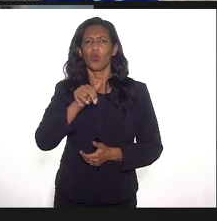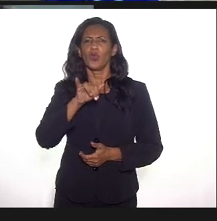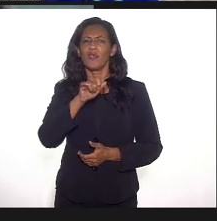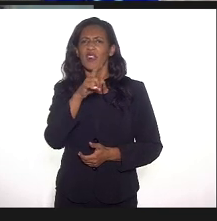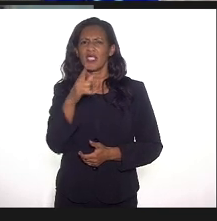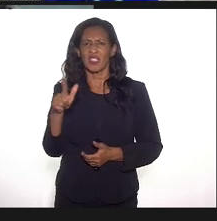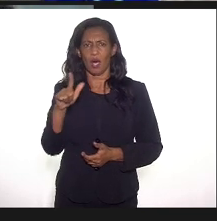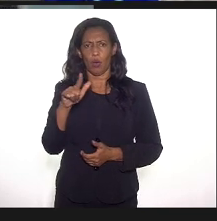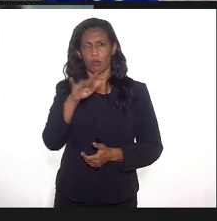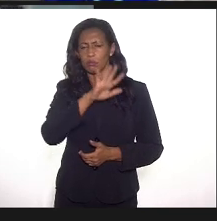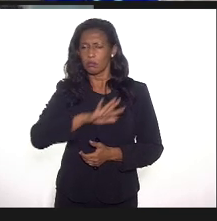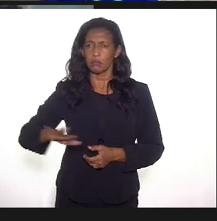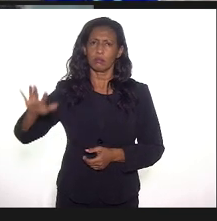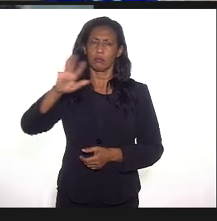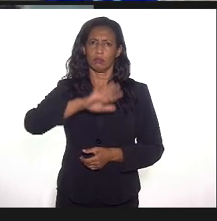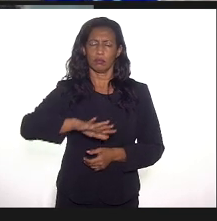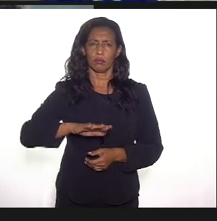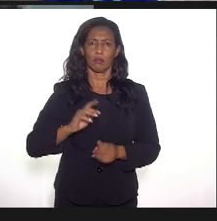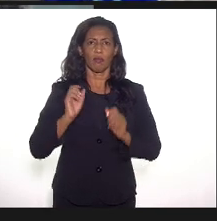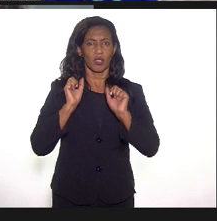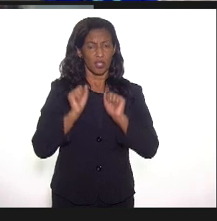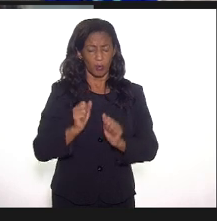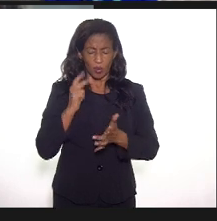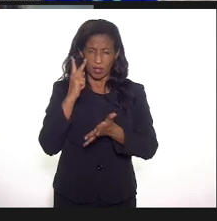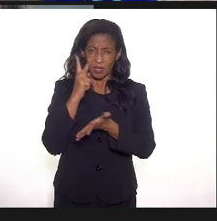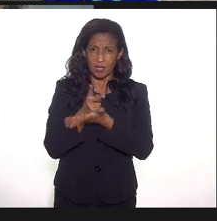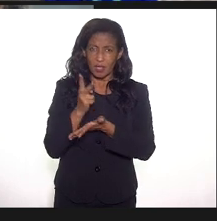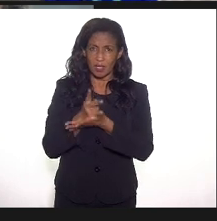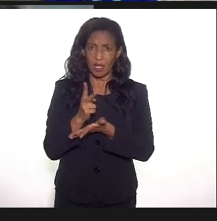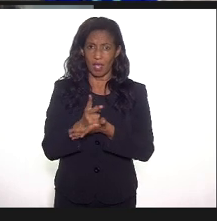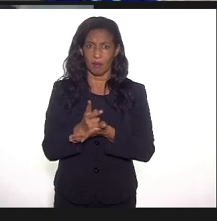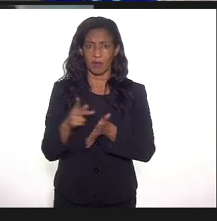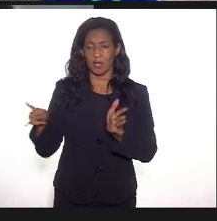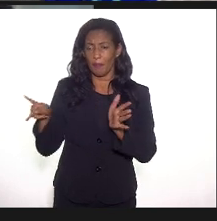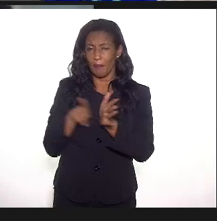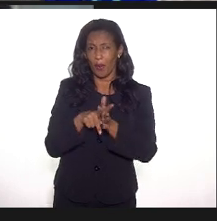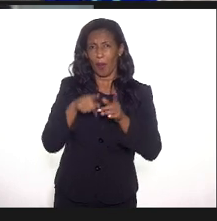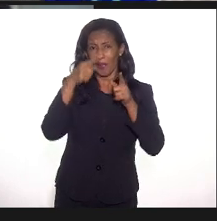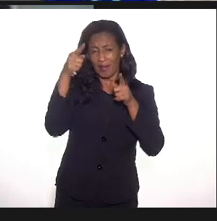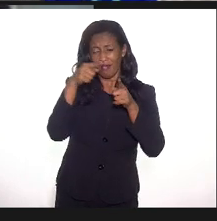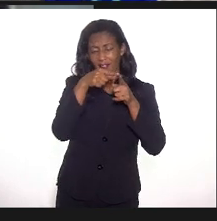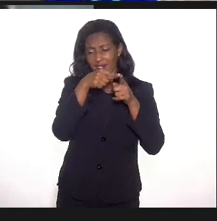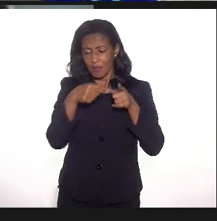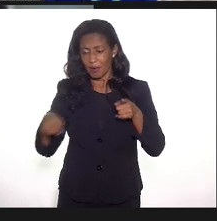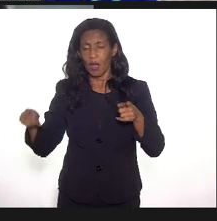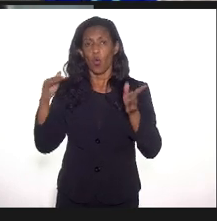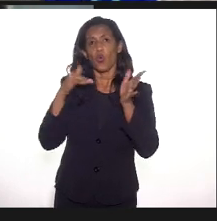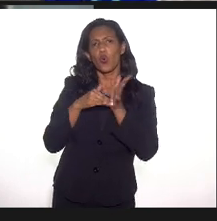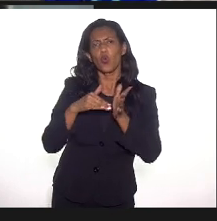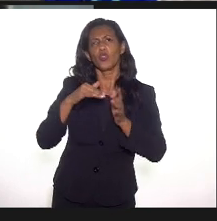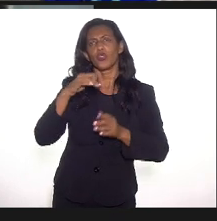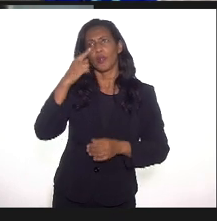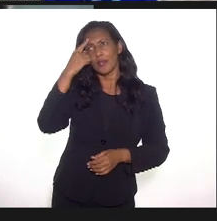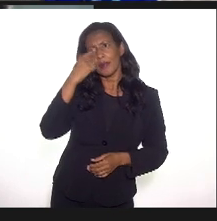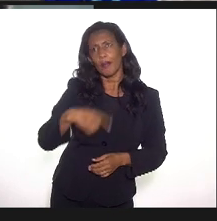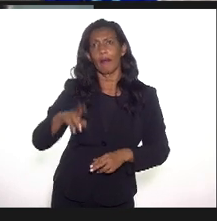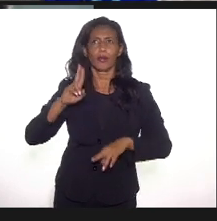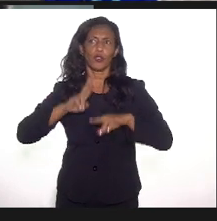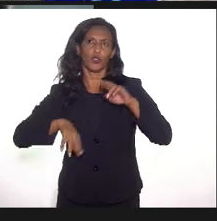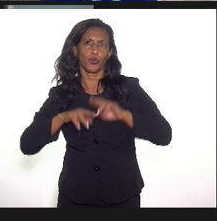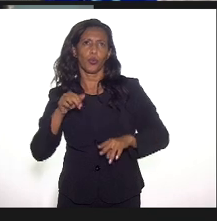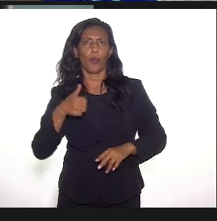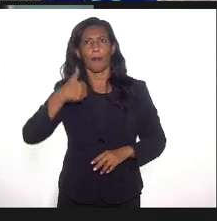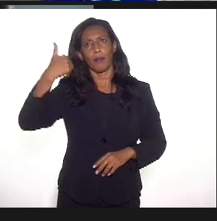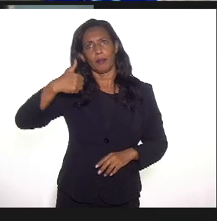o prêmio, mas que a gente possa sempre, numa data certa e sabida, última semana de junho, primeira semana de